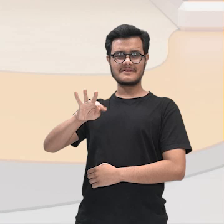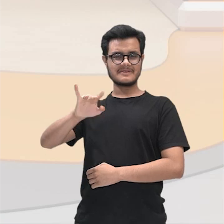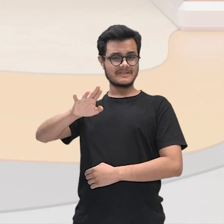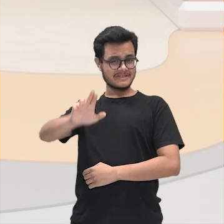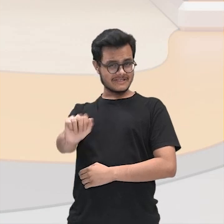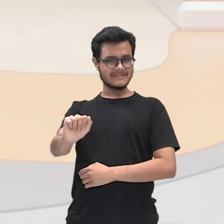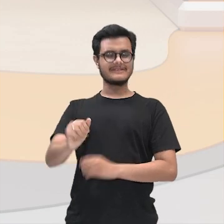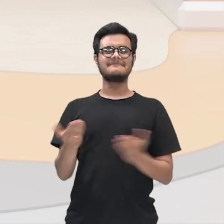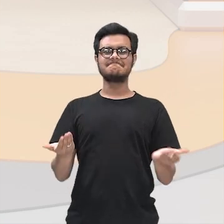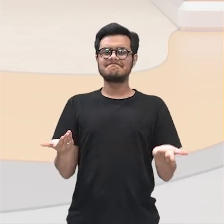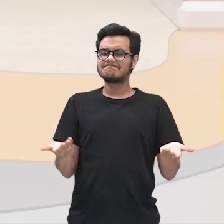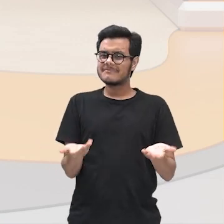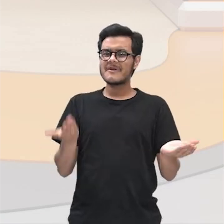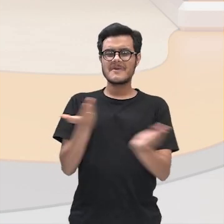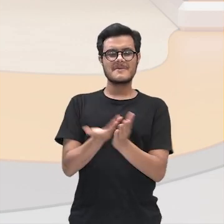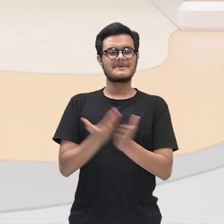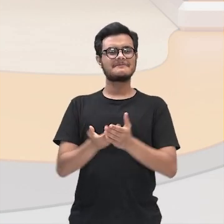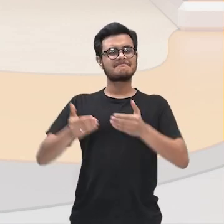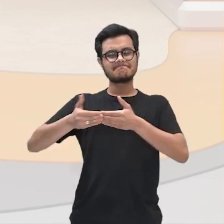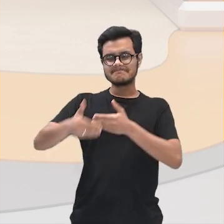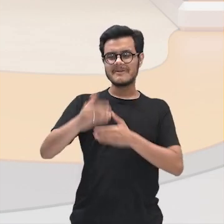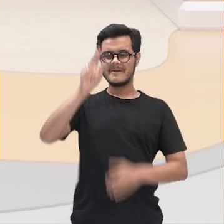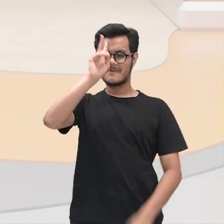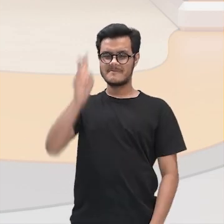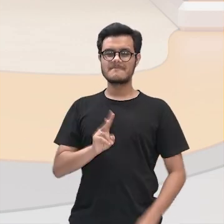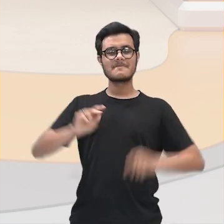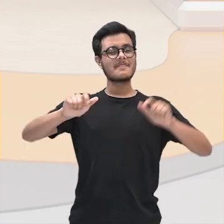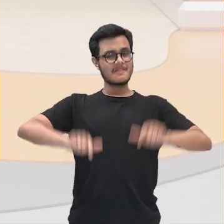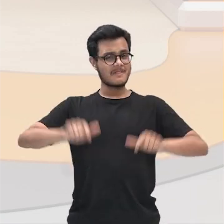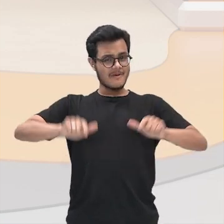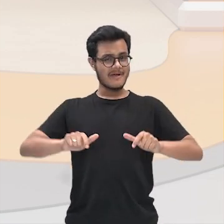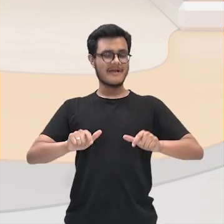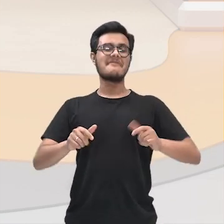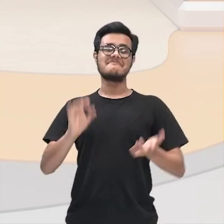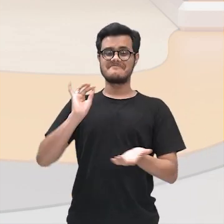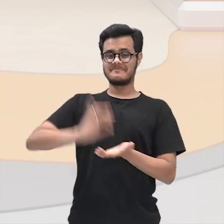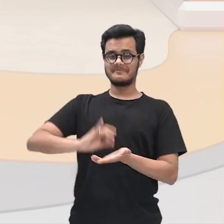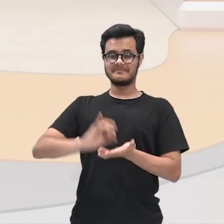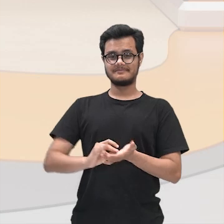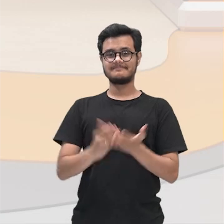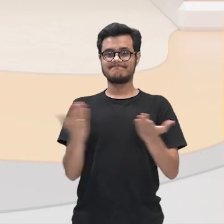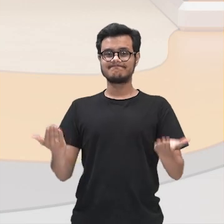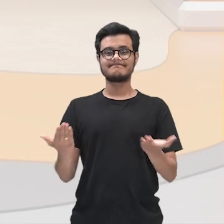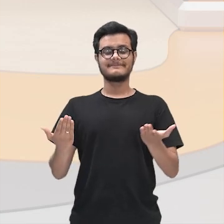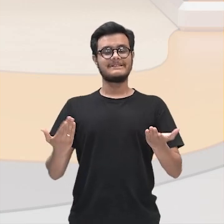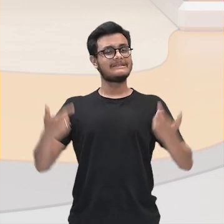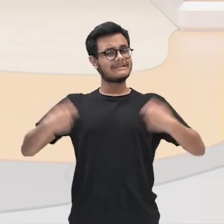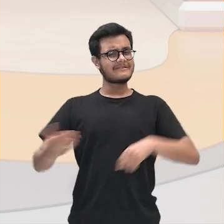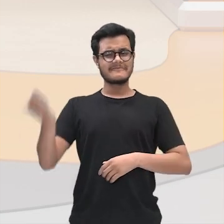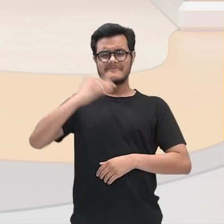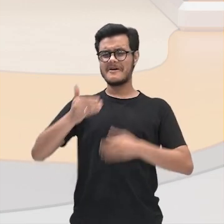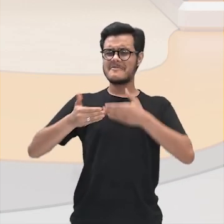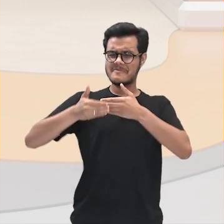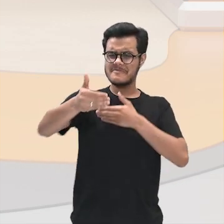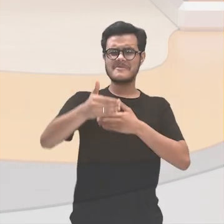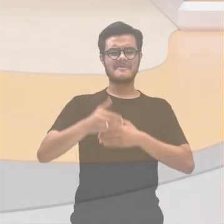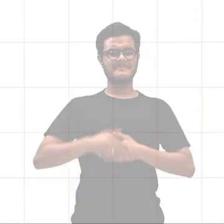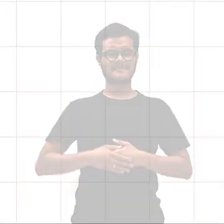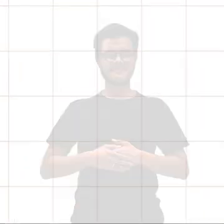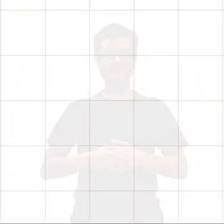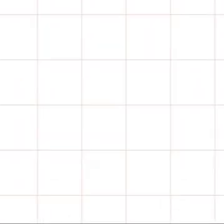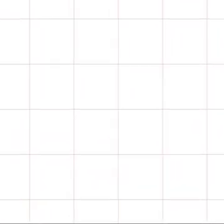Isso mesmo, a gente desembarca ali na civilização bizantina e eu quero que você venha comigo nessa viagem. Vamos lá!